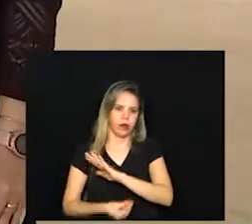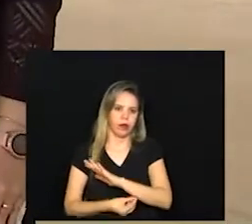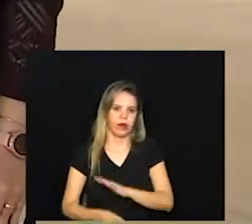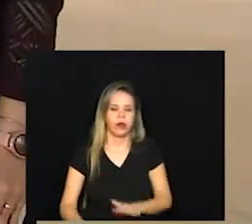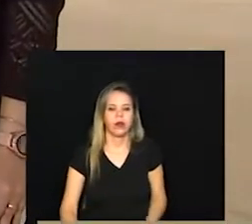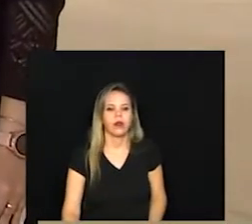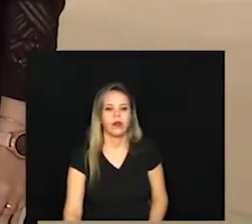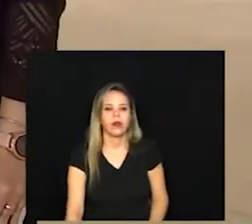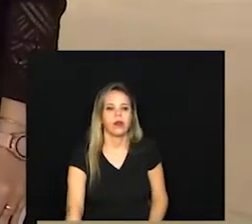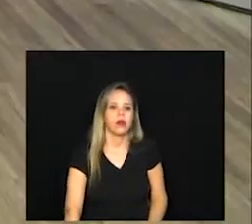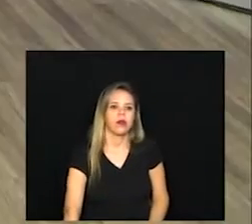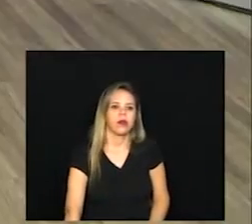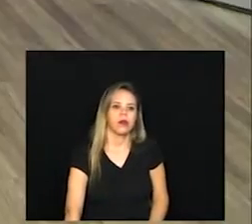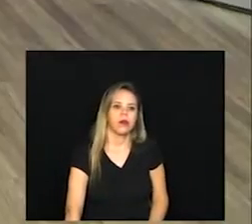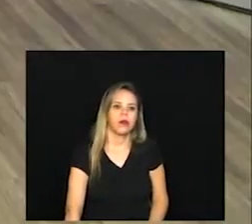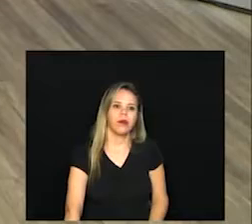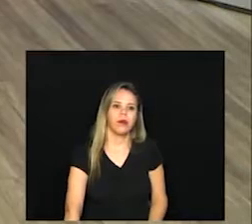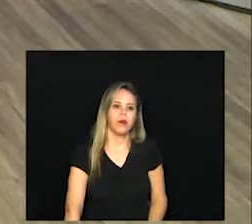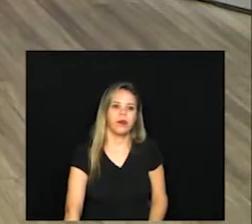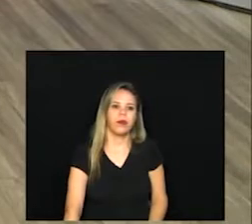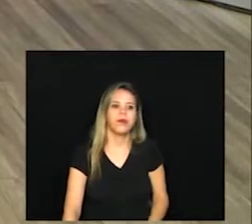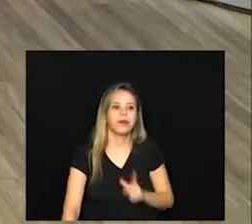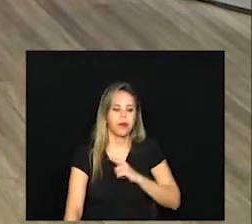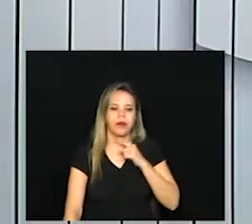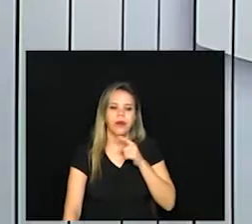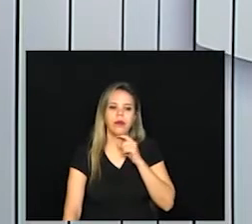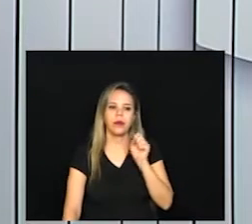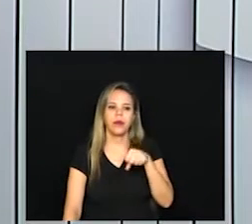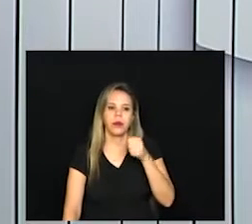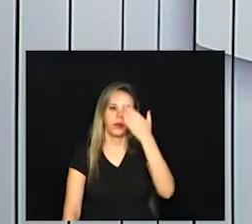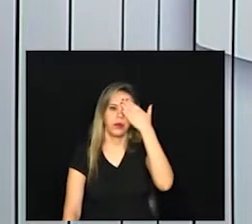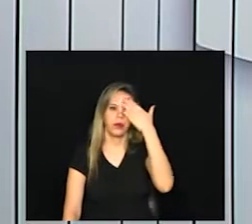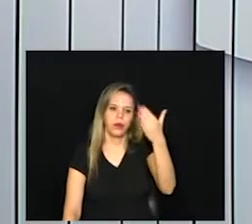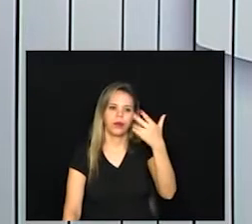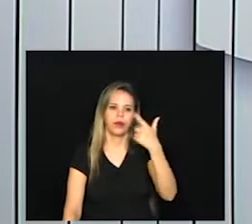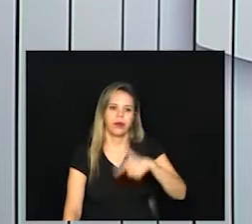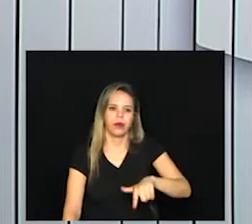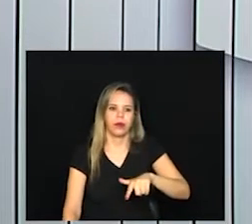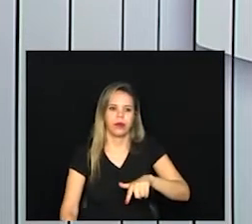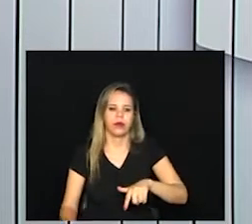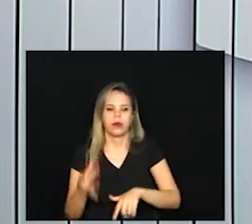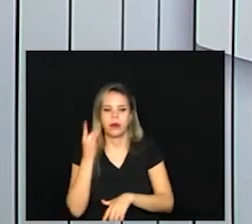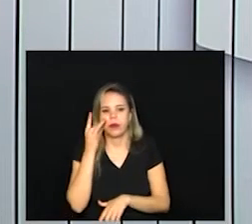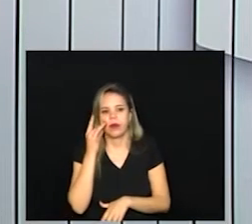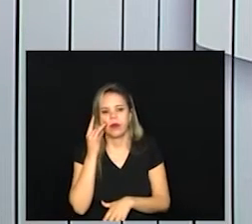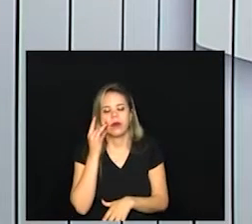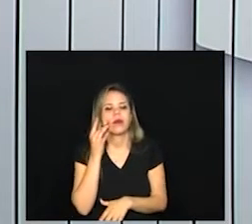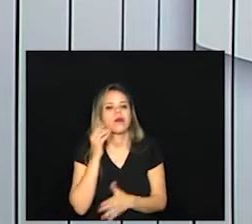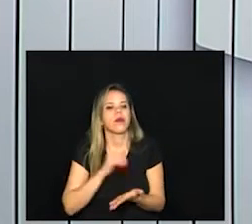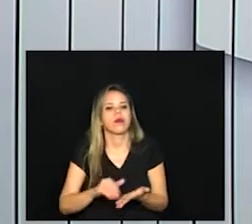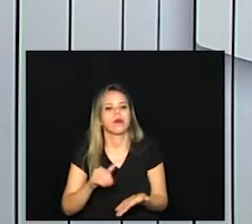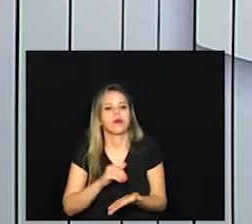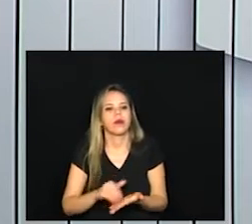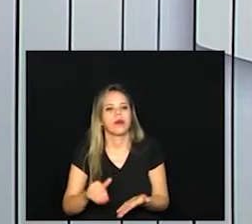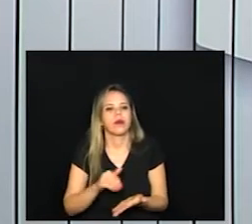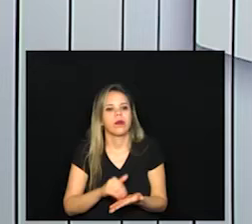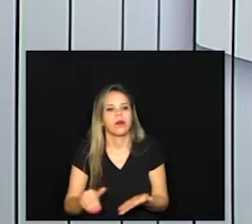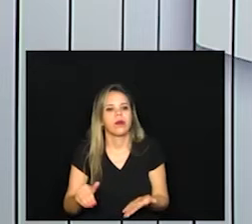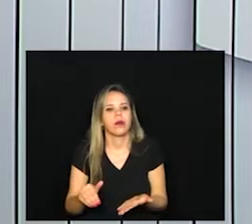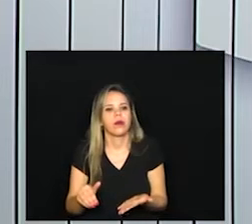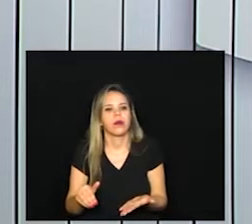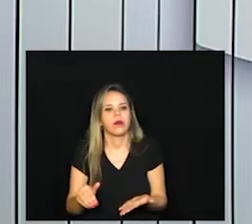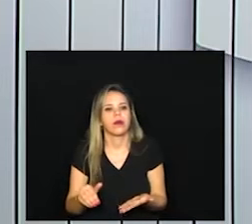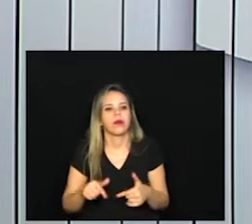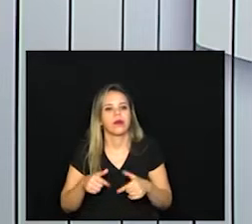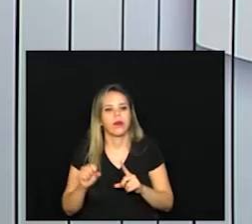Total. Gabriel. Tenho sim, André. Quero agradecer mais uma vez a presença da Vandecleia Moro, secretária